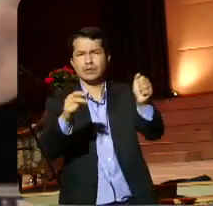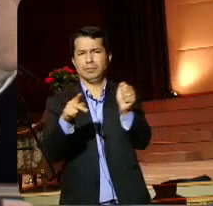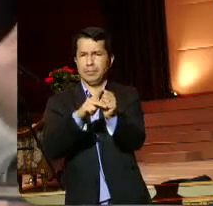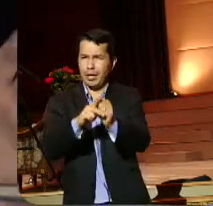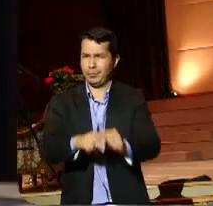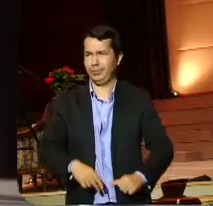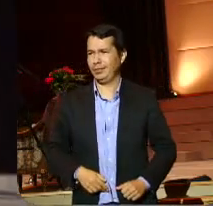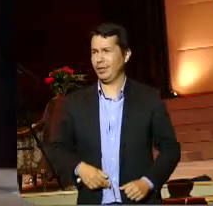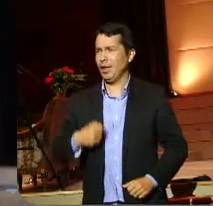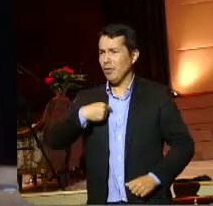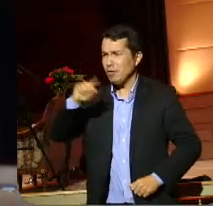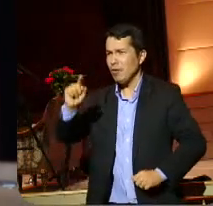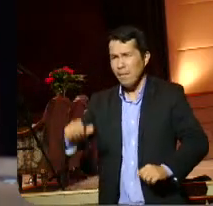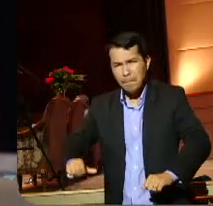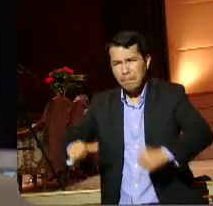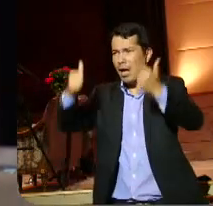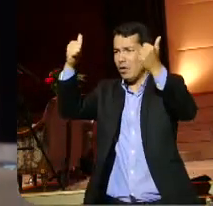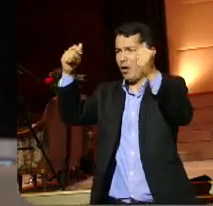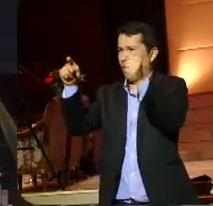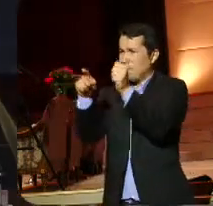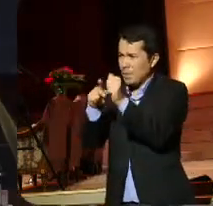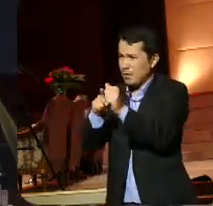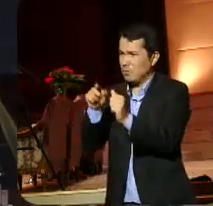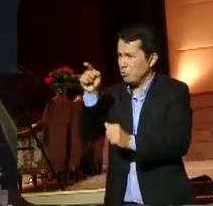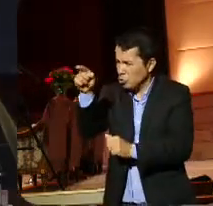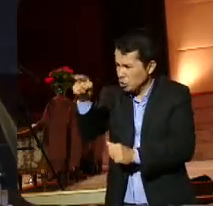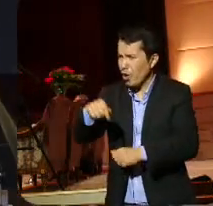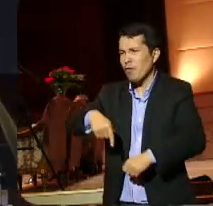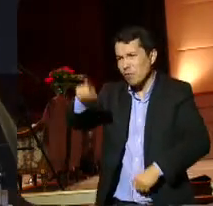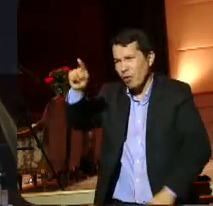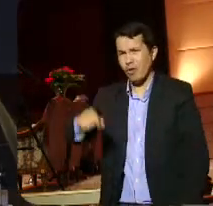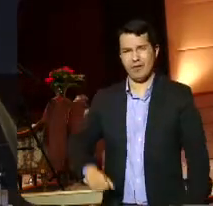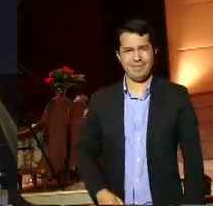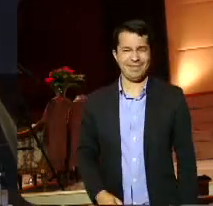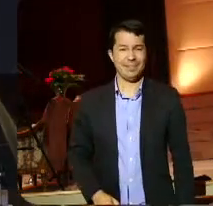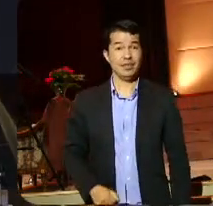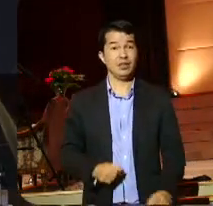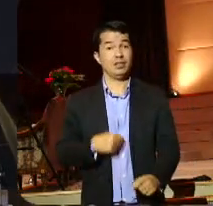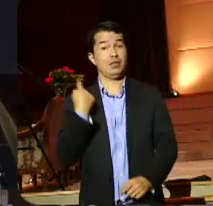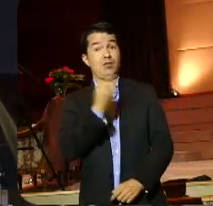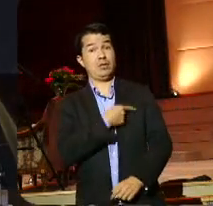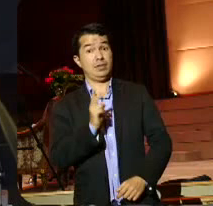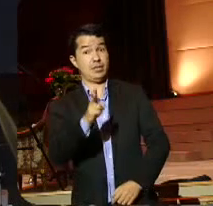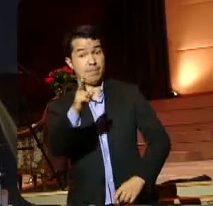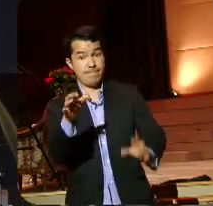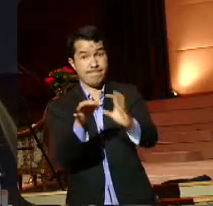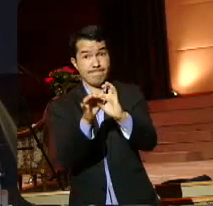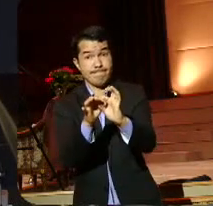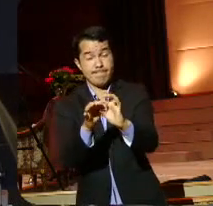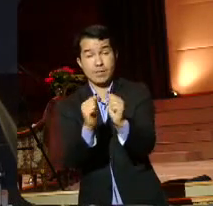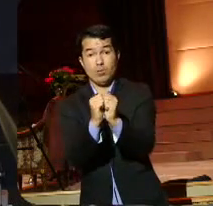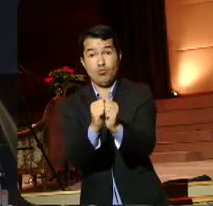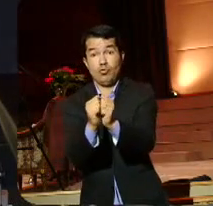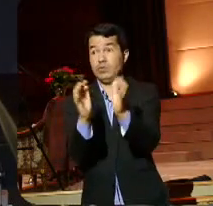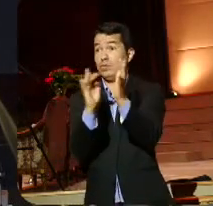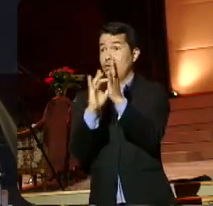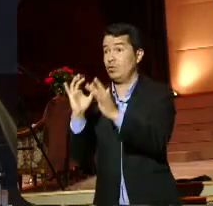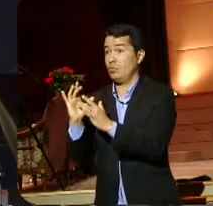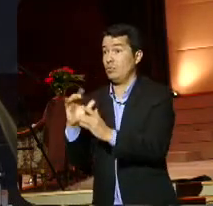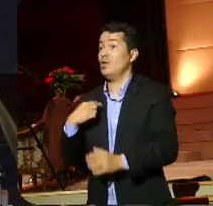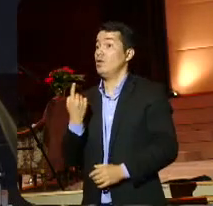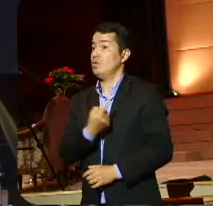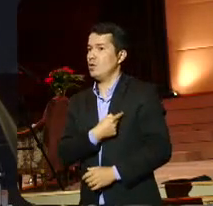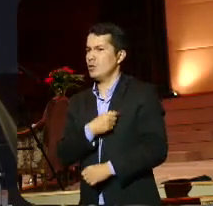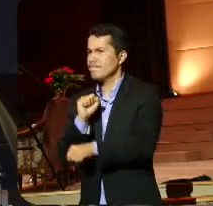Sabe, toda vez que a gente está caminhando com o Senhor assim, o algo novo da graça de Deus está em processo na nossa vida, ainda que a gente